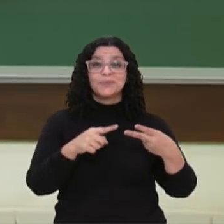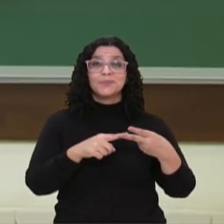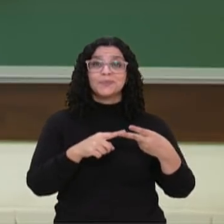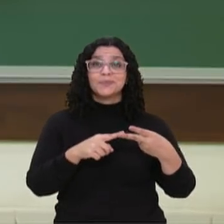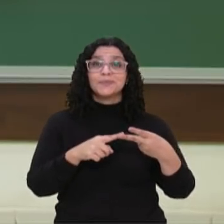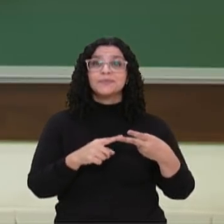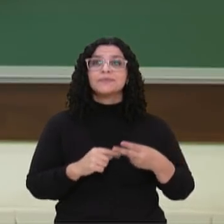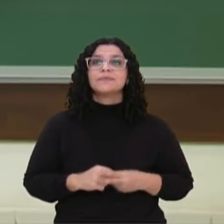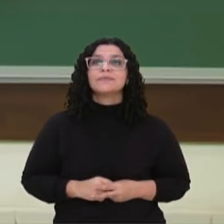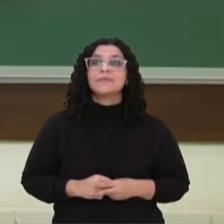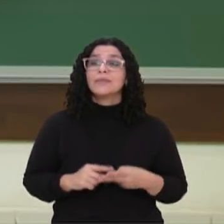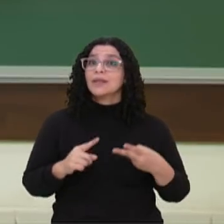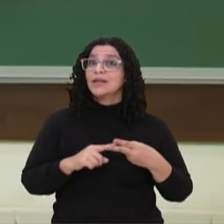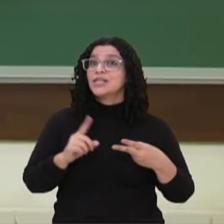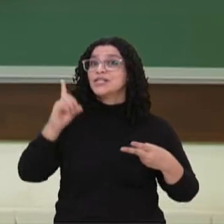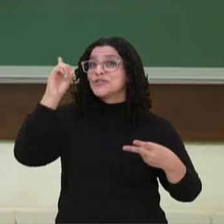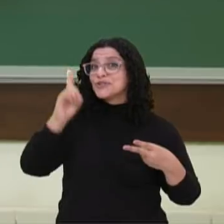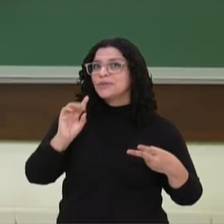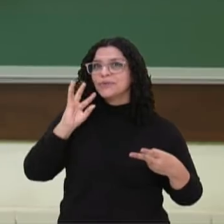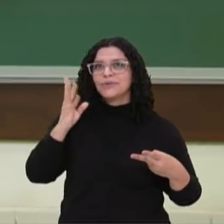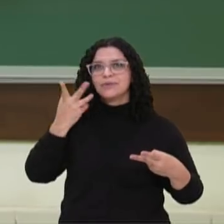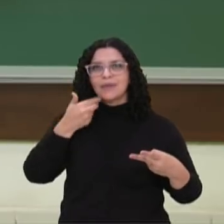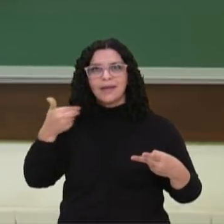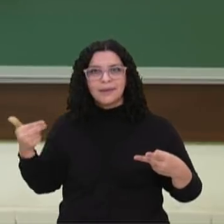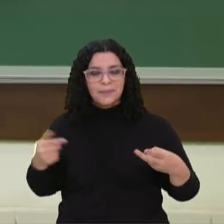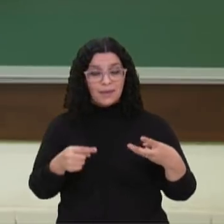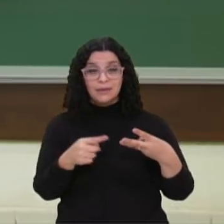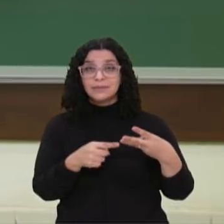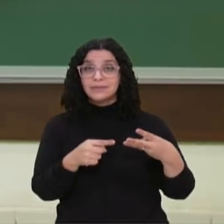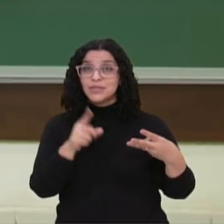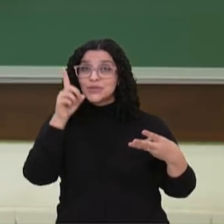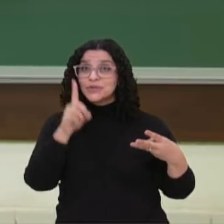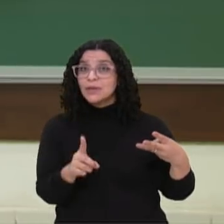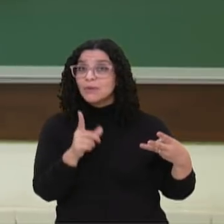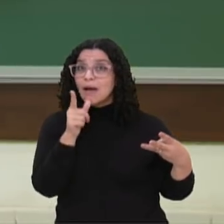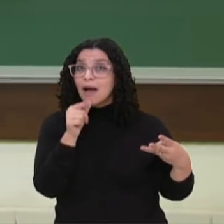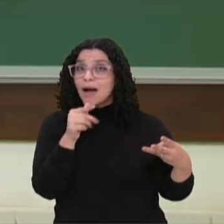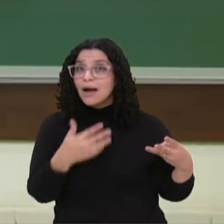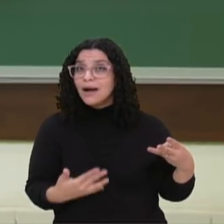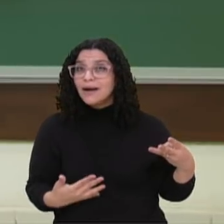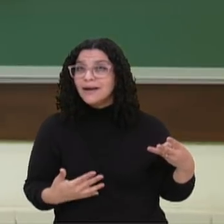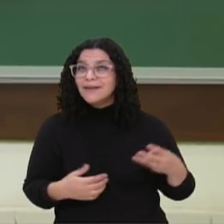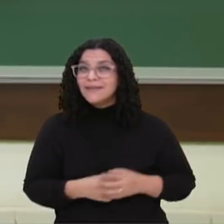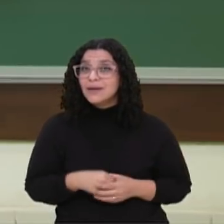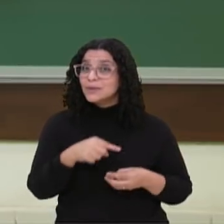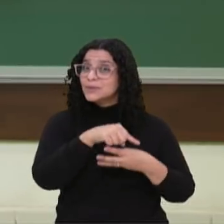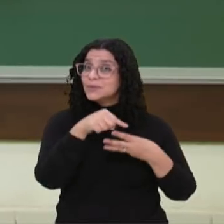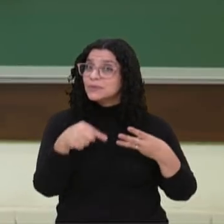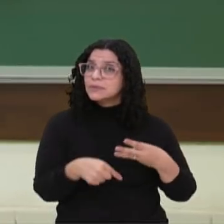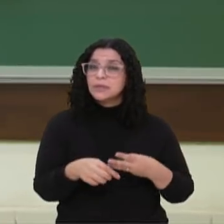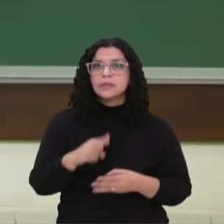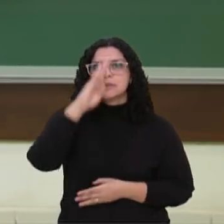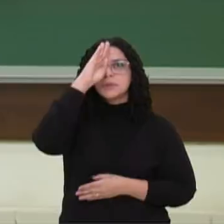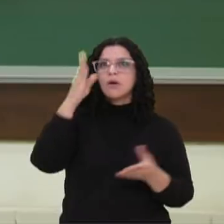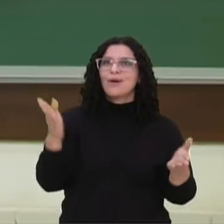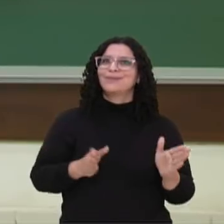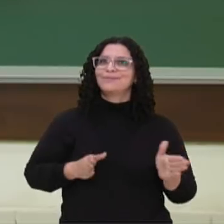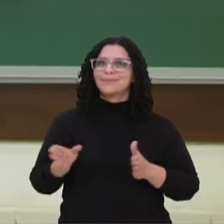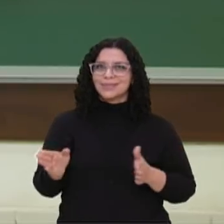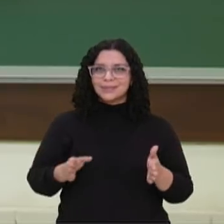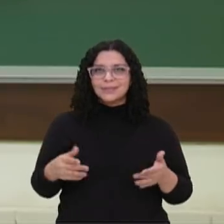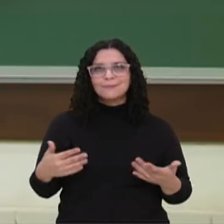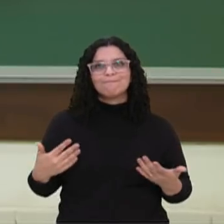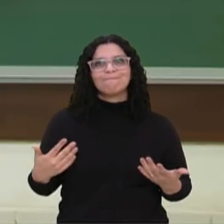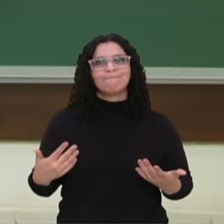homem, né, dos animais e agora da água também. Principalmente que nós estamos vivendo num